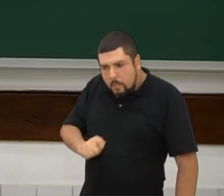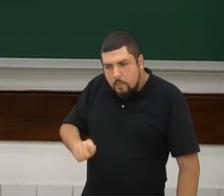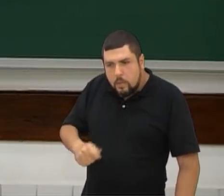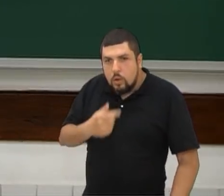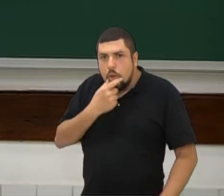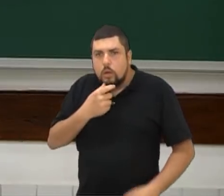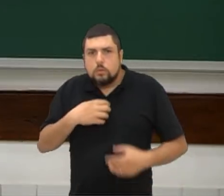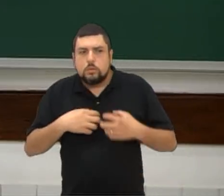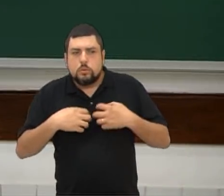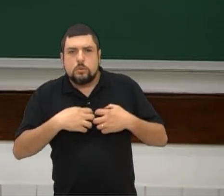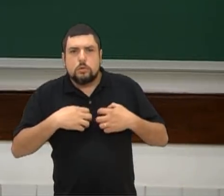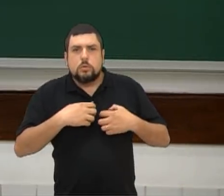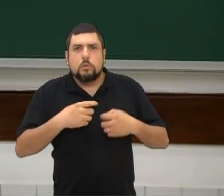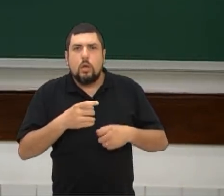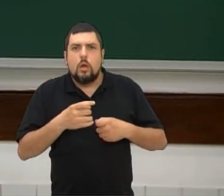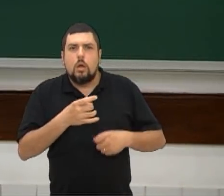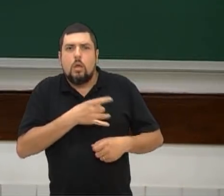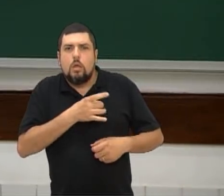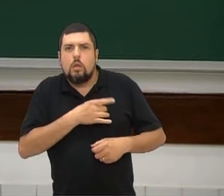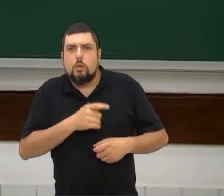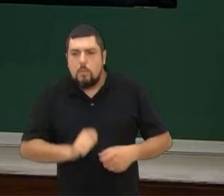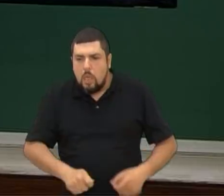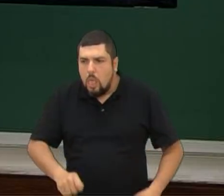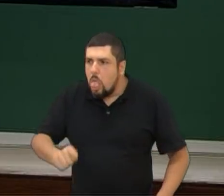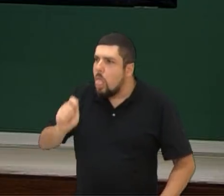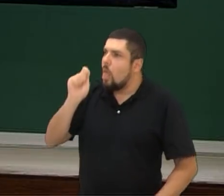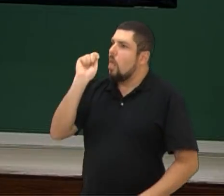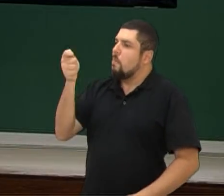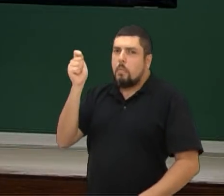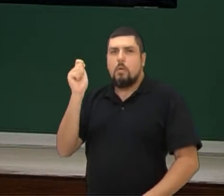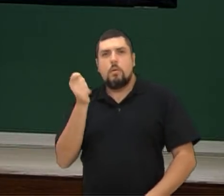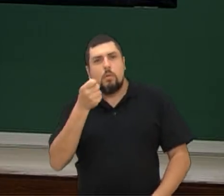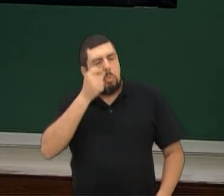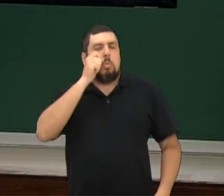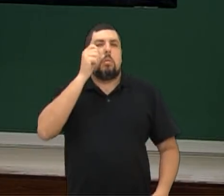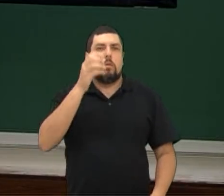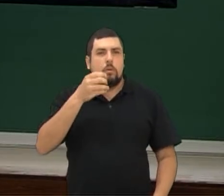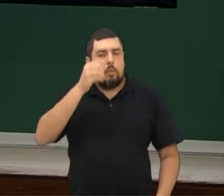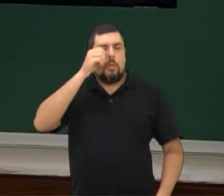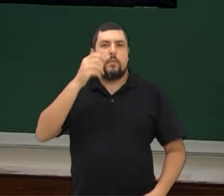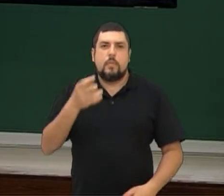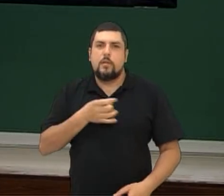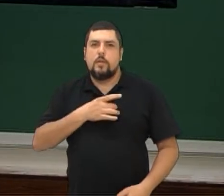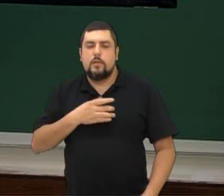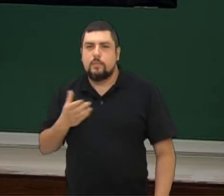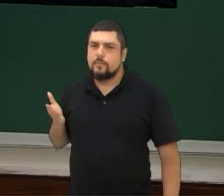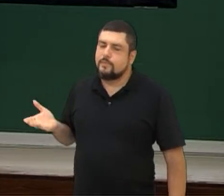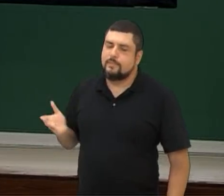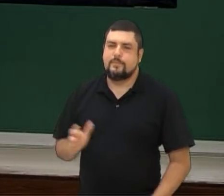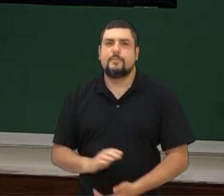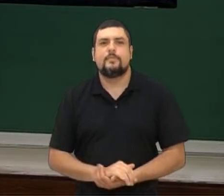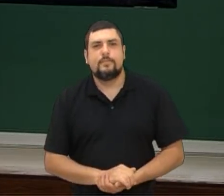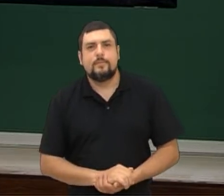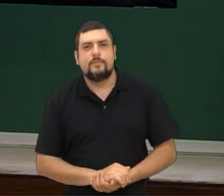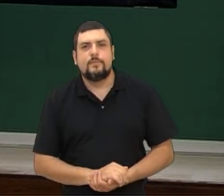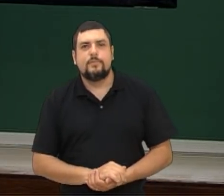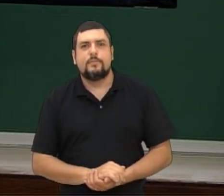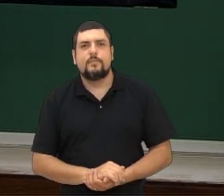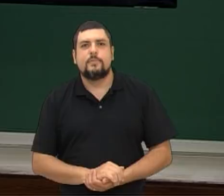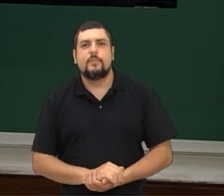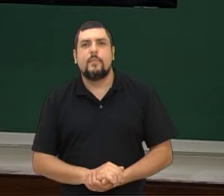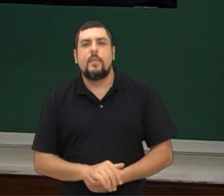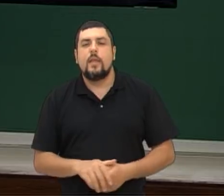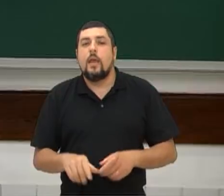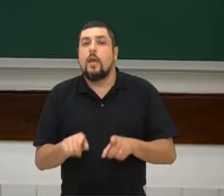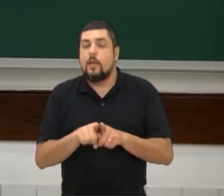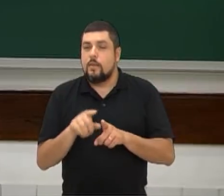que quando fosse examinar o olho, ela também batesse com o martelo nos olhos da paciente.